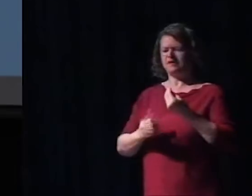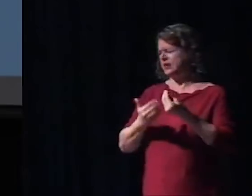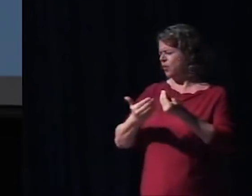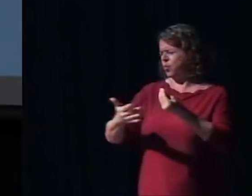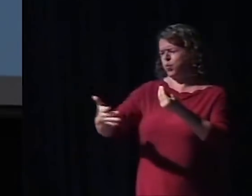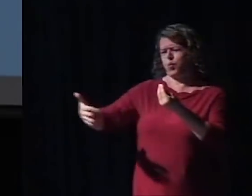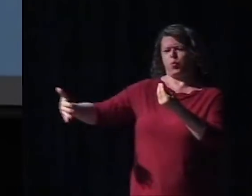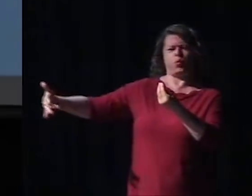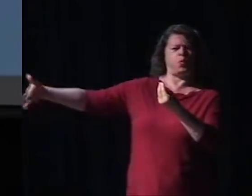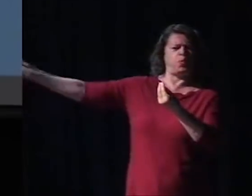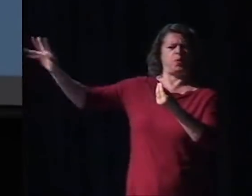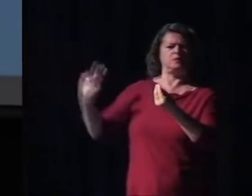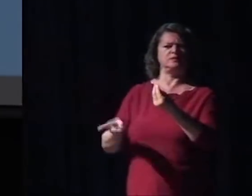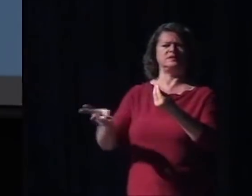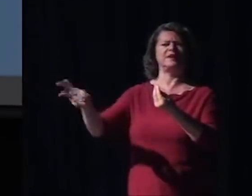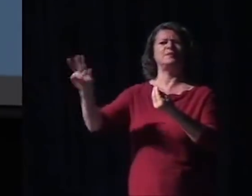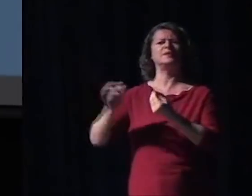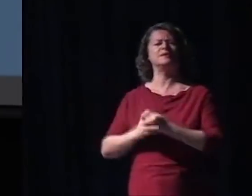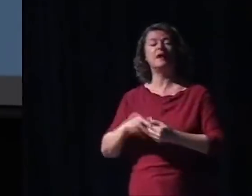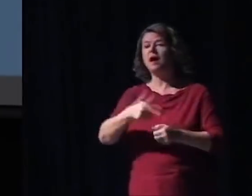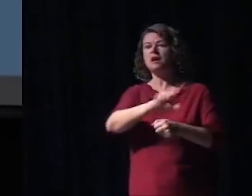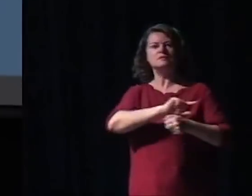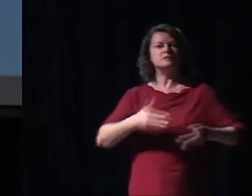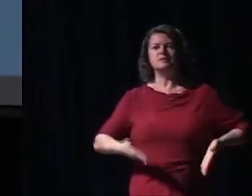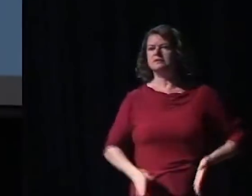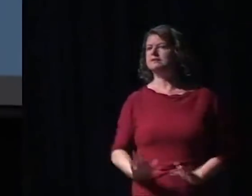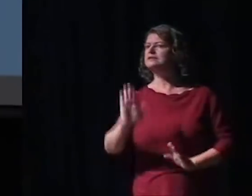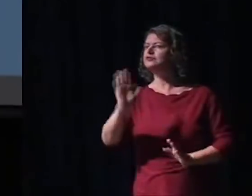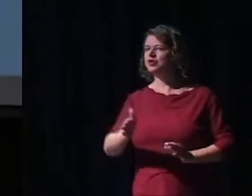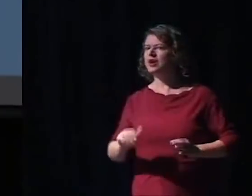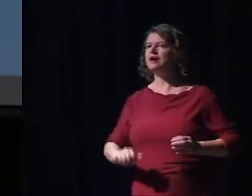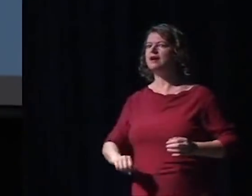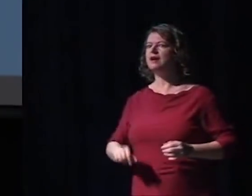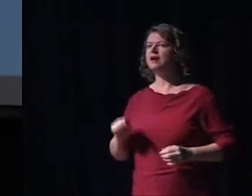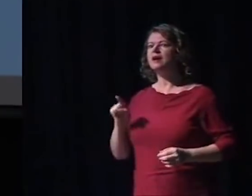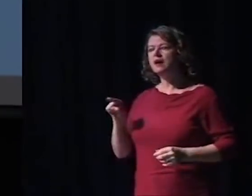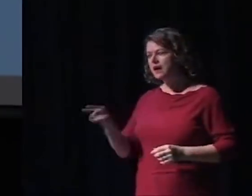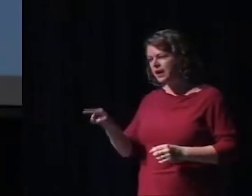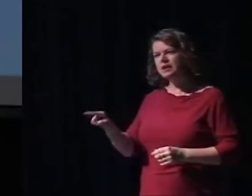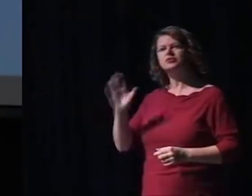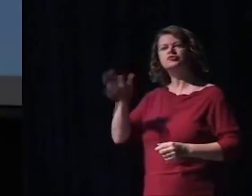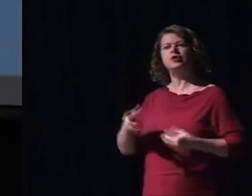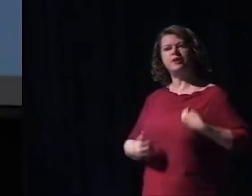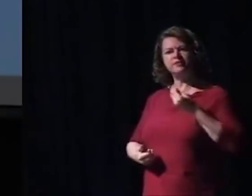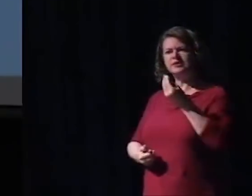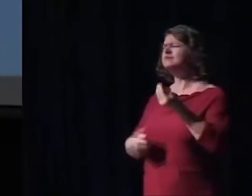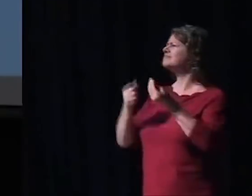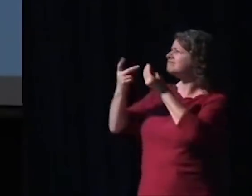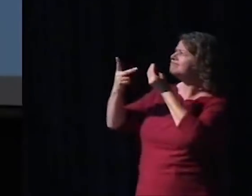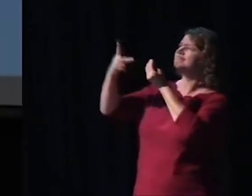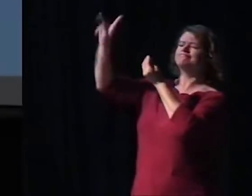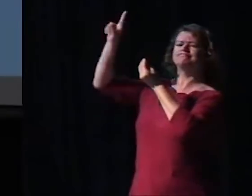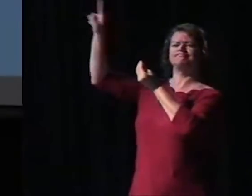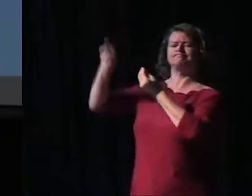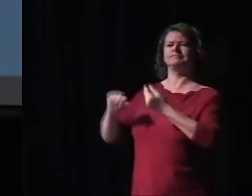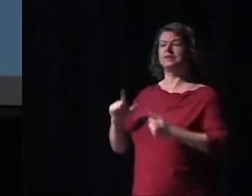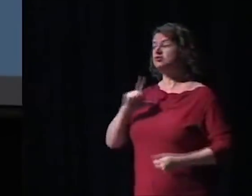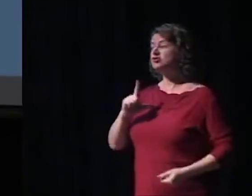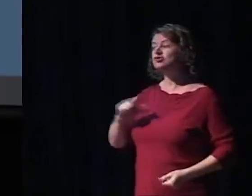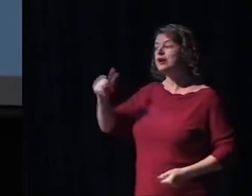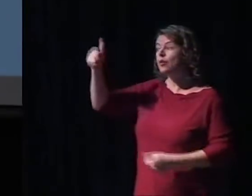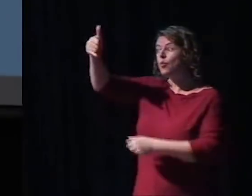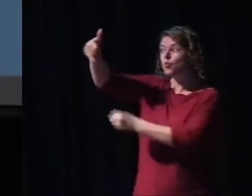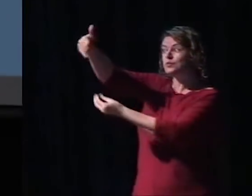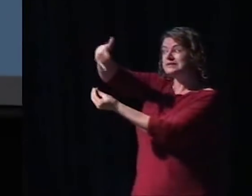é consagrado antes de nascer para uma função, com uma unção. O